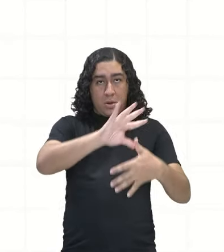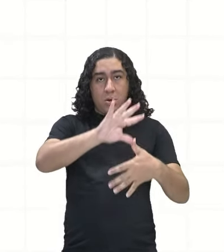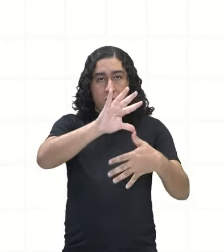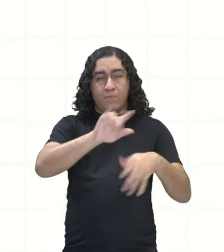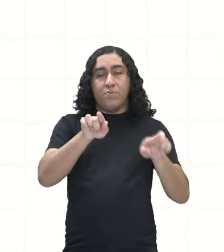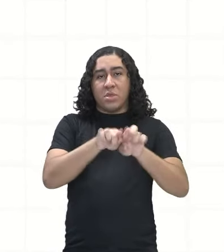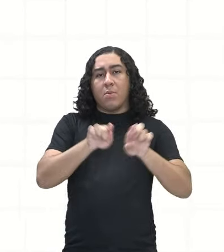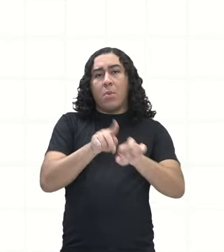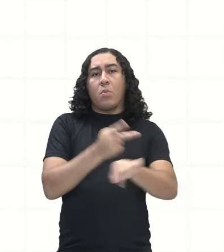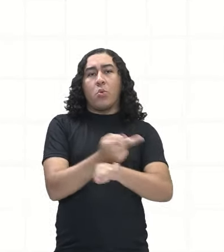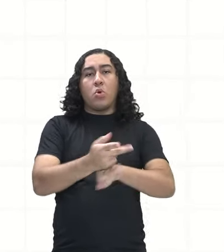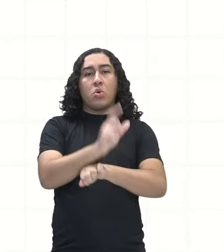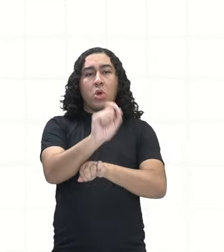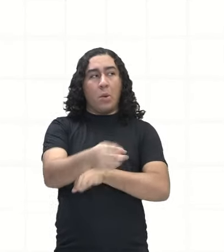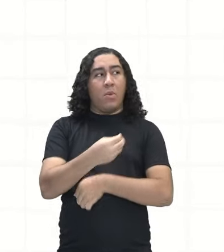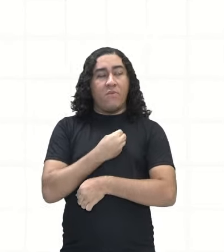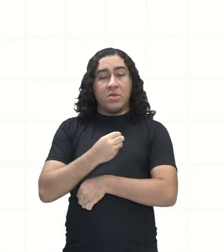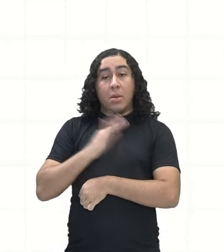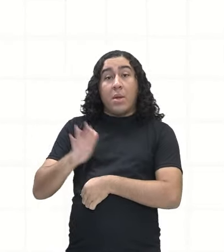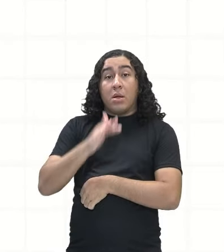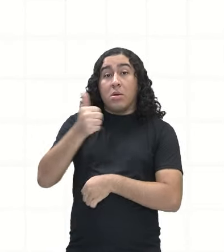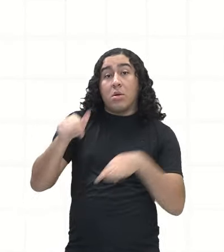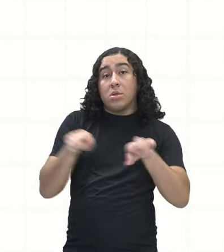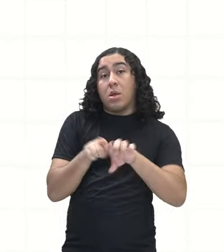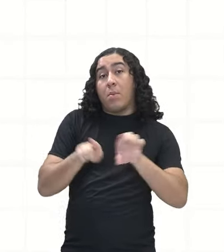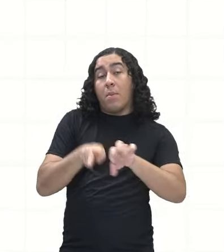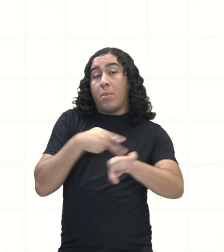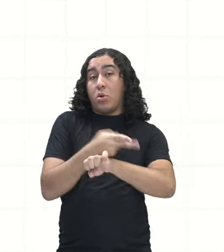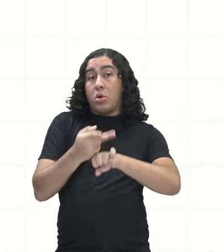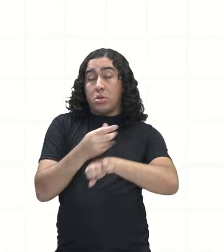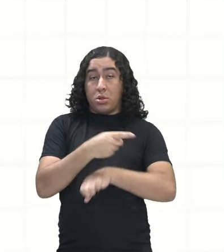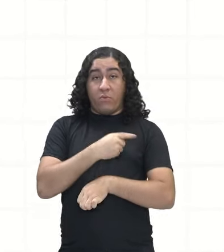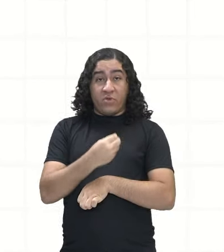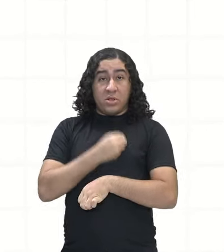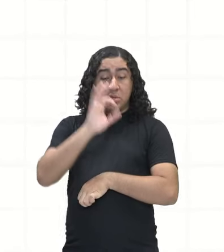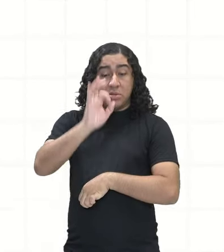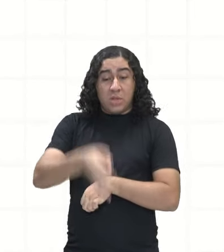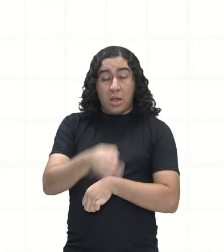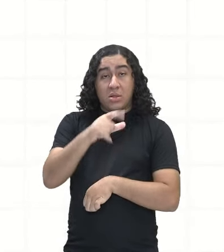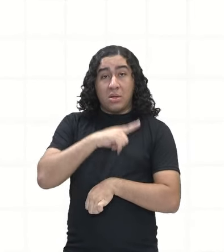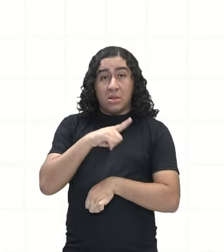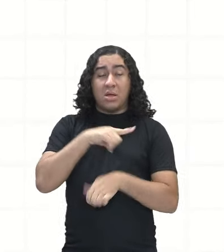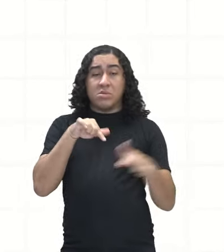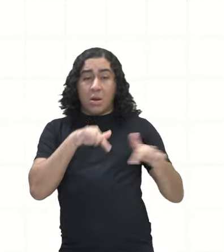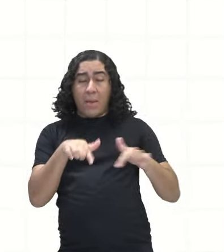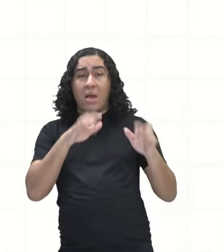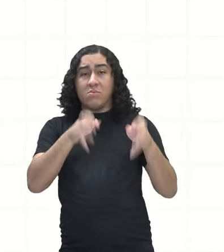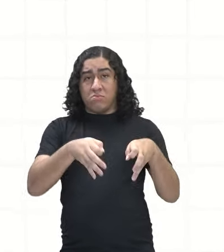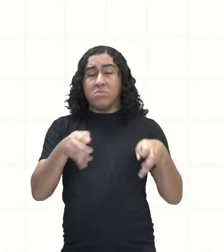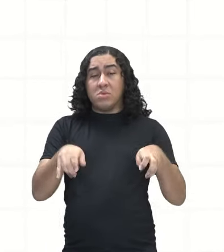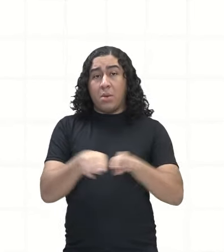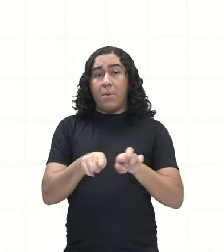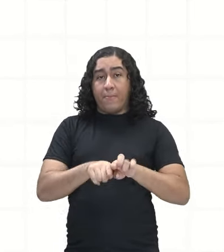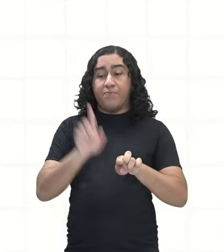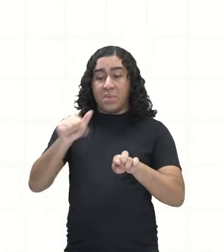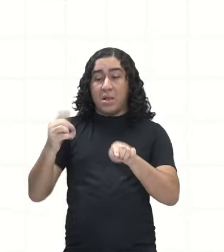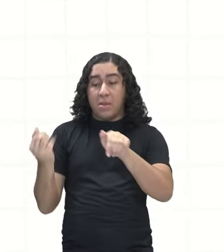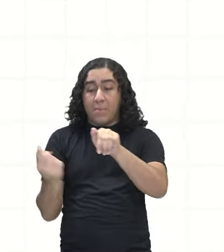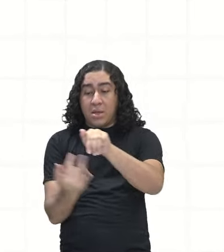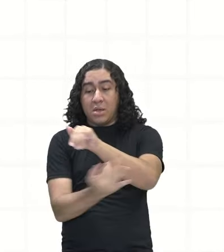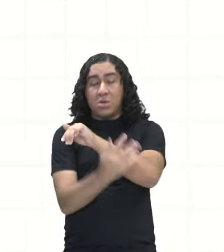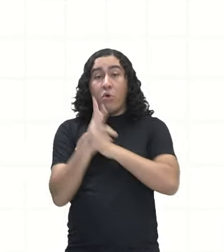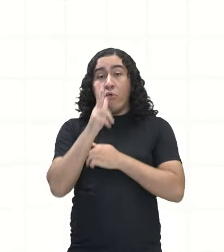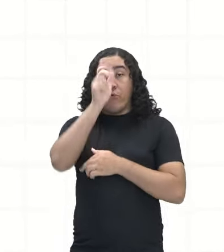em busca de uma vida melhor em busca de se estabelecer de viver de construir uma vida melhor e essa migração foi muito